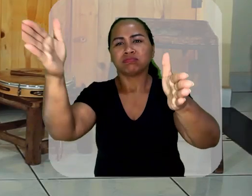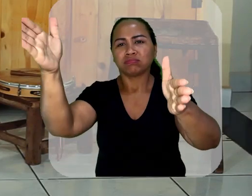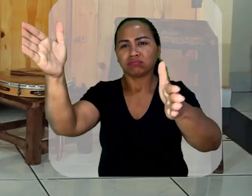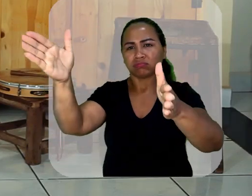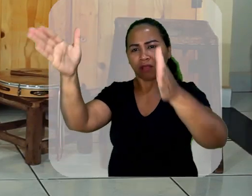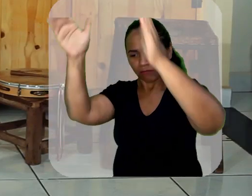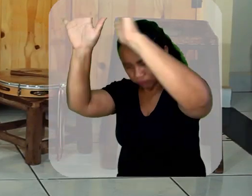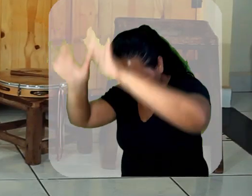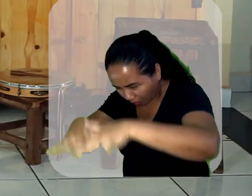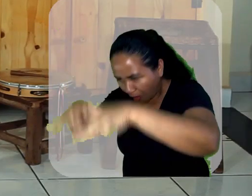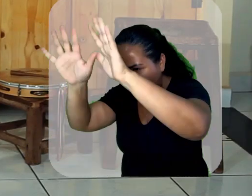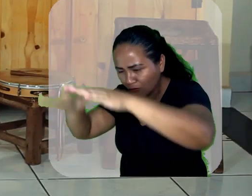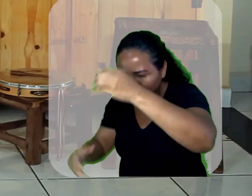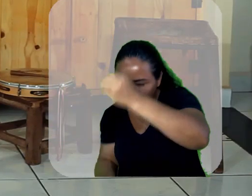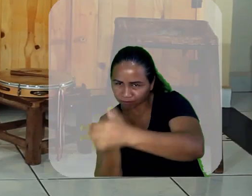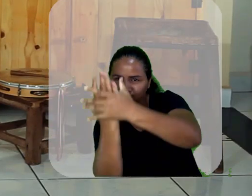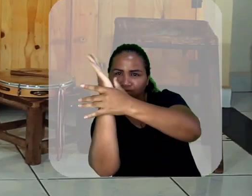salve as nascentes,